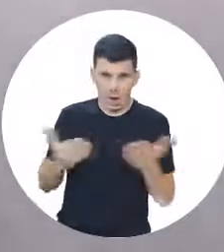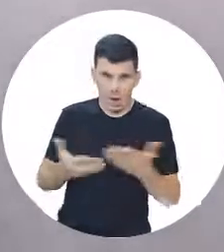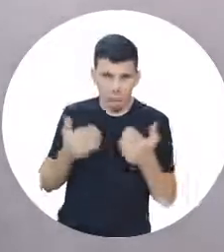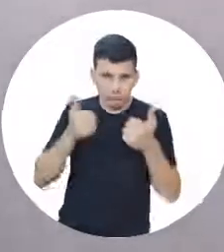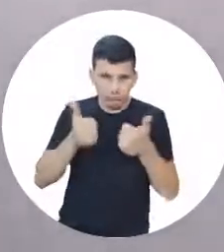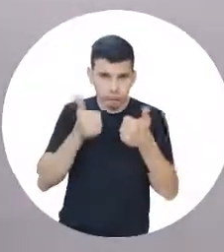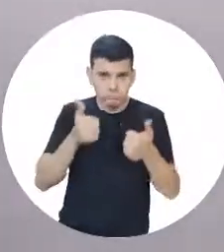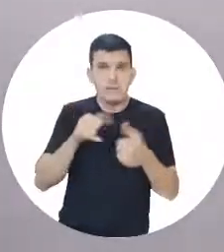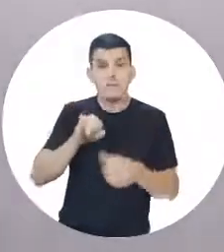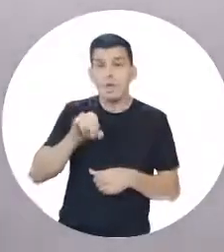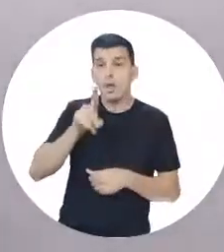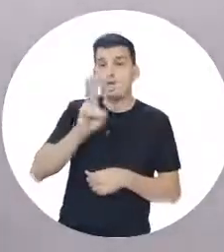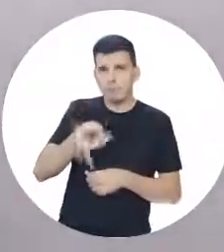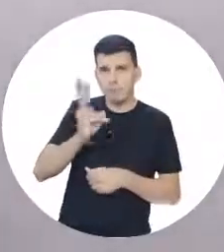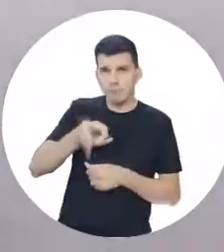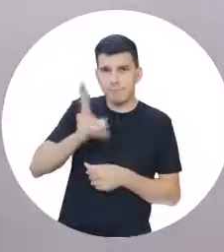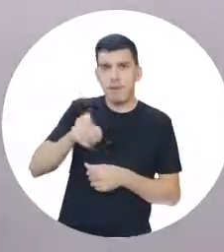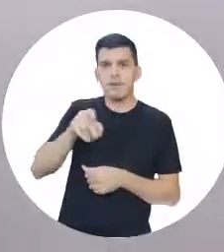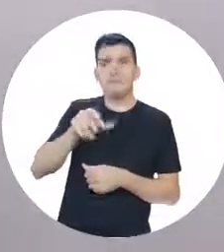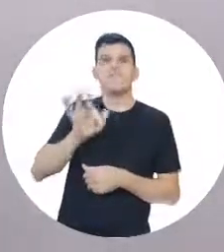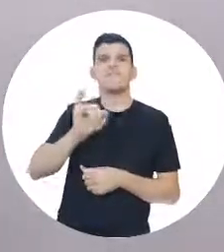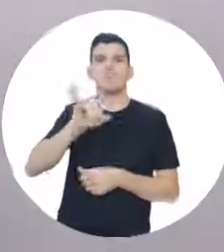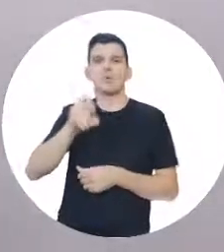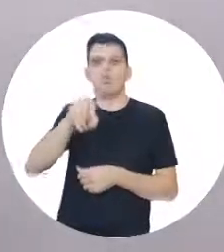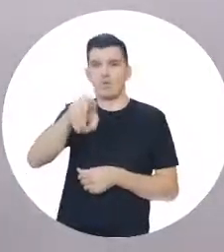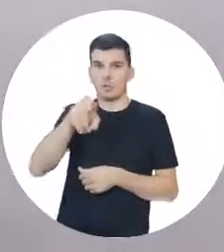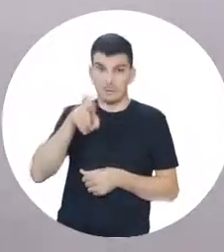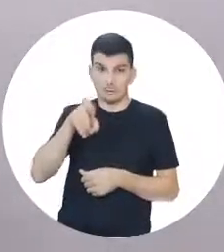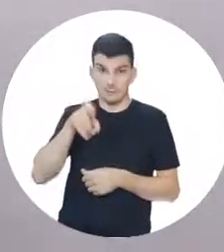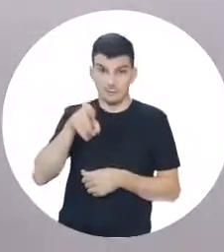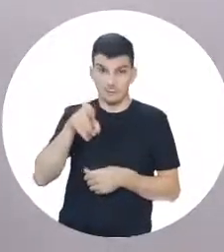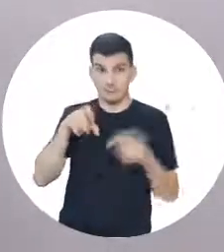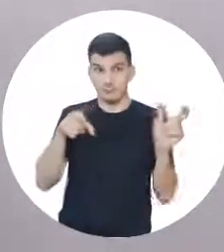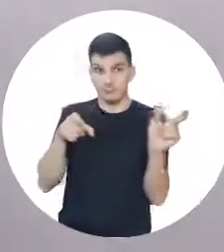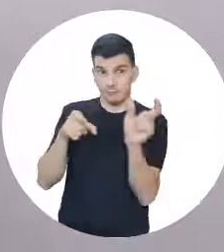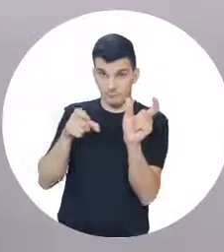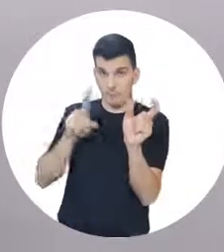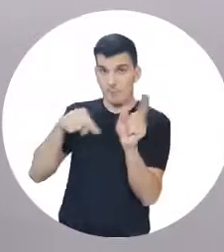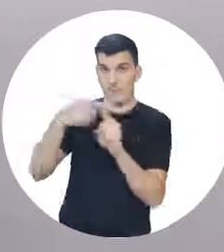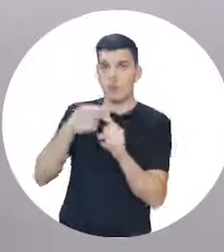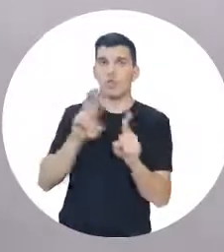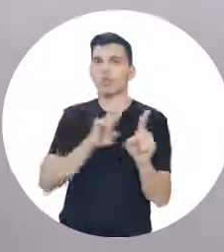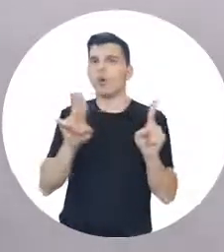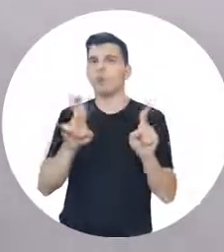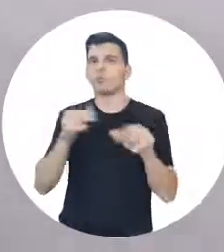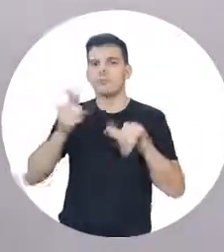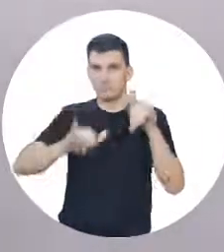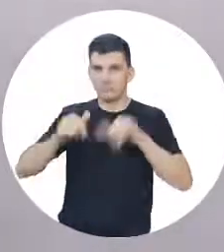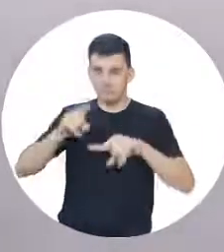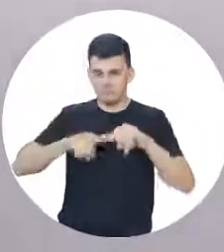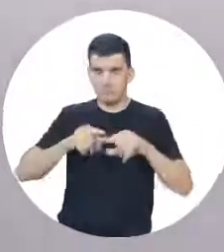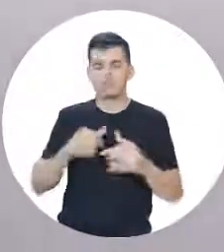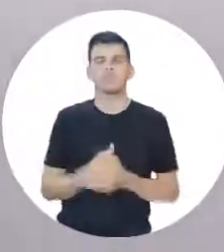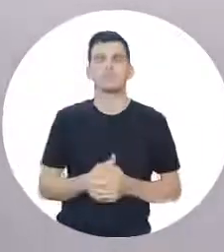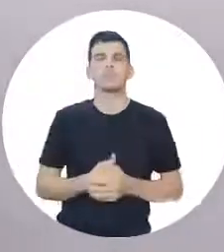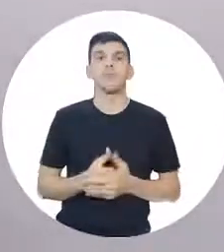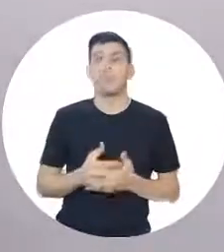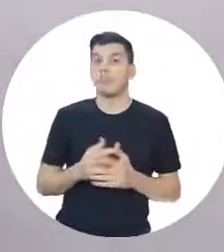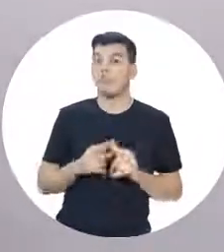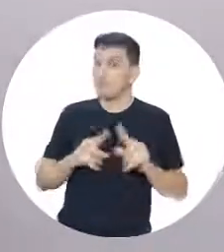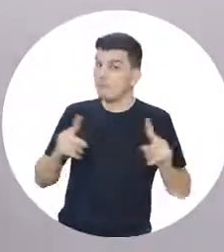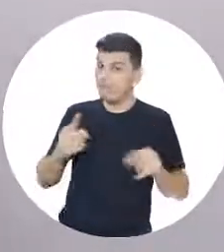Tudo bem até aqui, pessoal? Se o NOX for fixo, não variar. Hidróxido de, o nome do elemento. Simples.